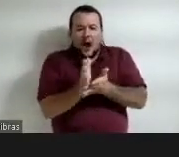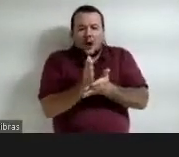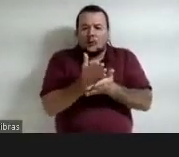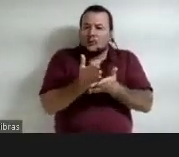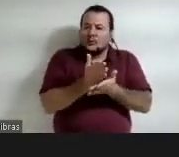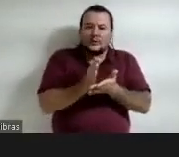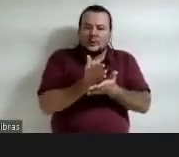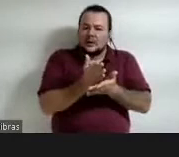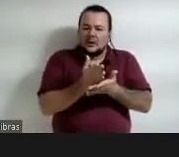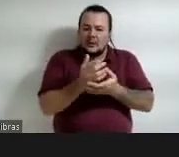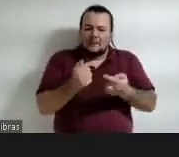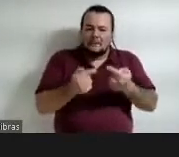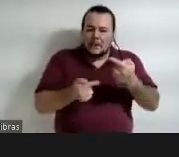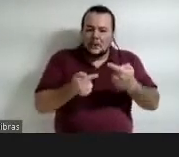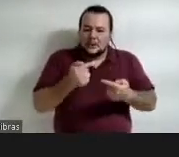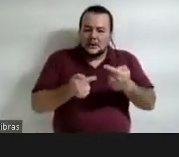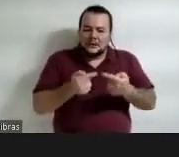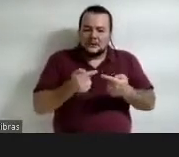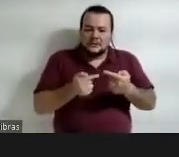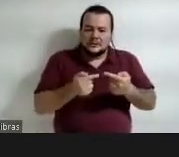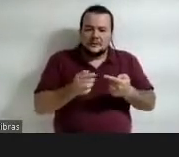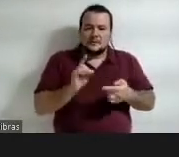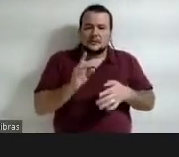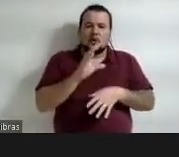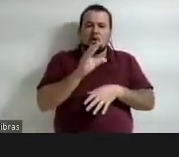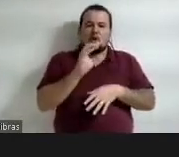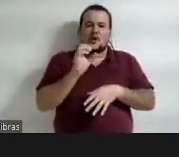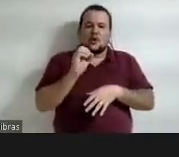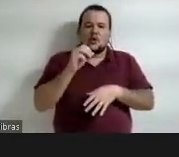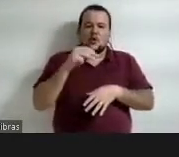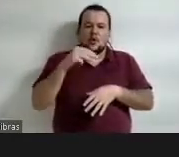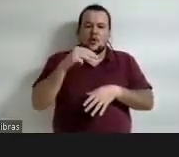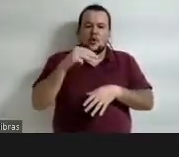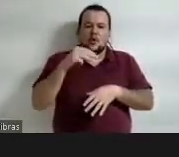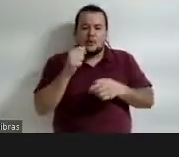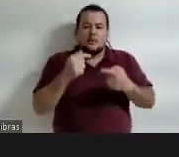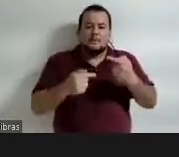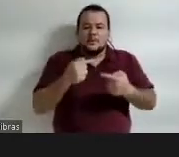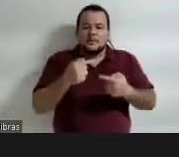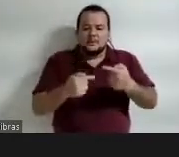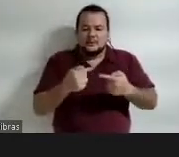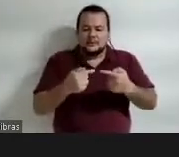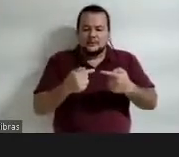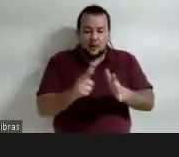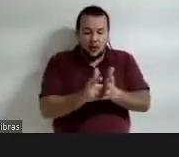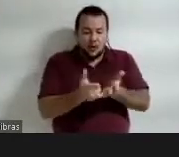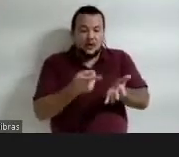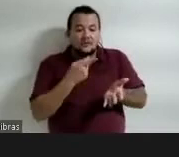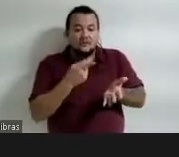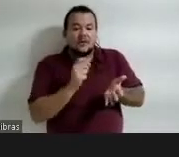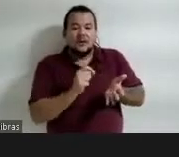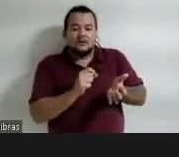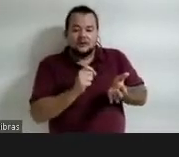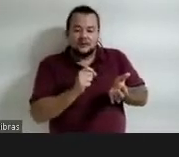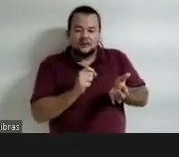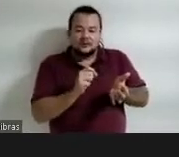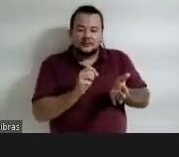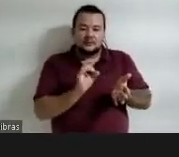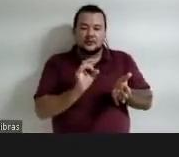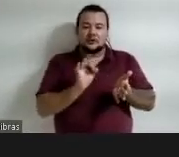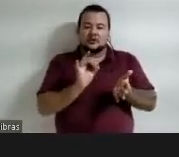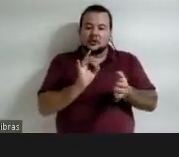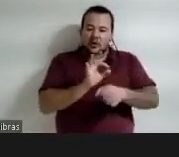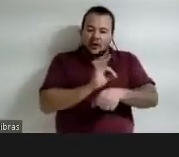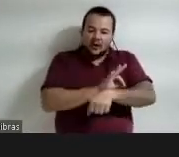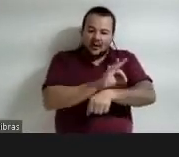deveria ser uma cosmopolítica. E dessa mesma maneira, nosso livro argumenta que a única arquitetura